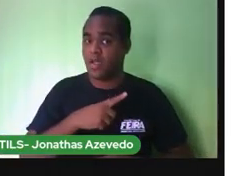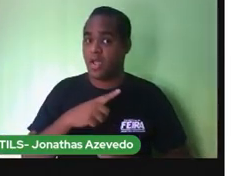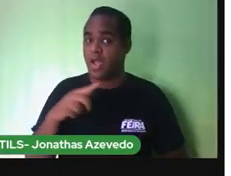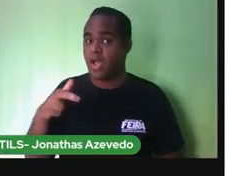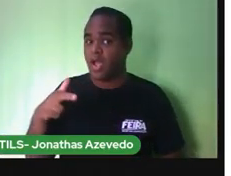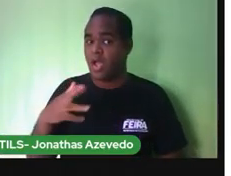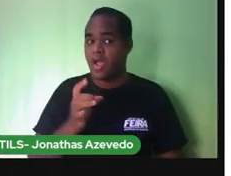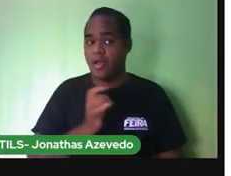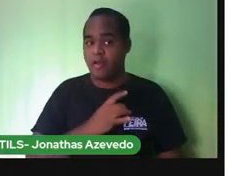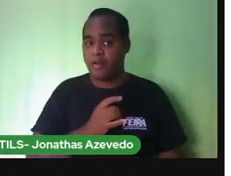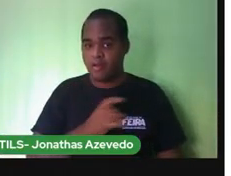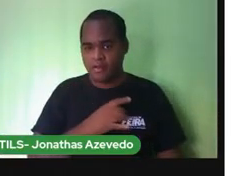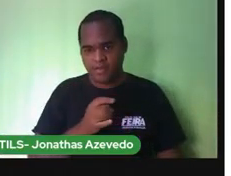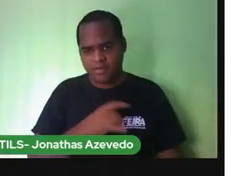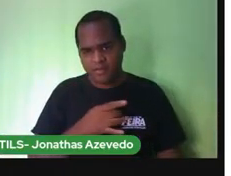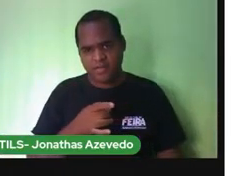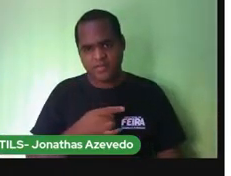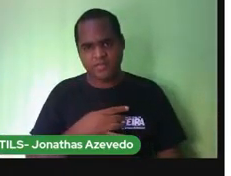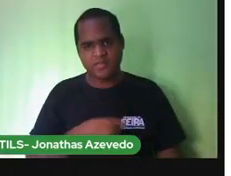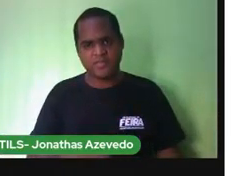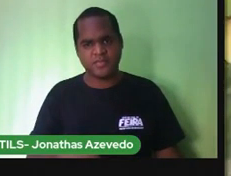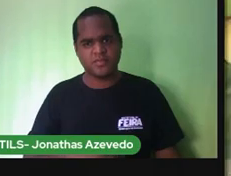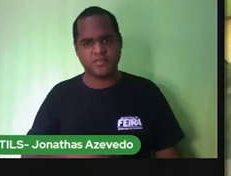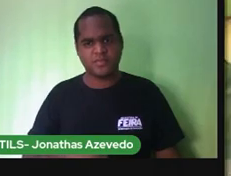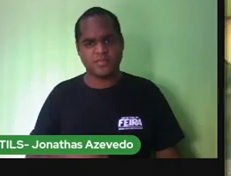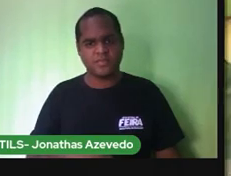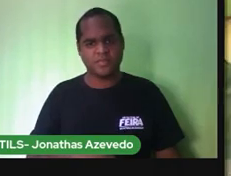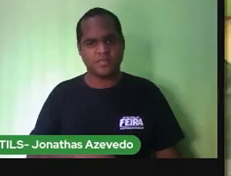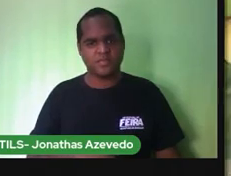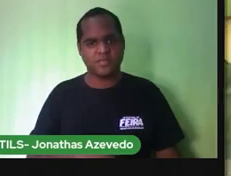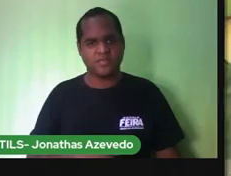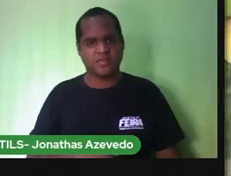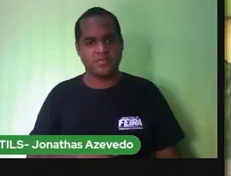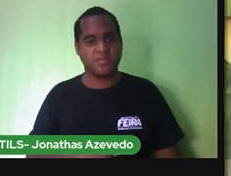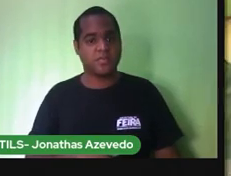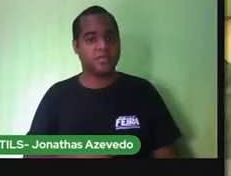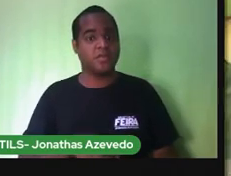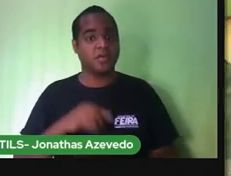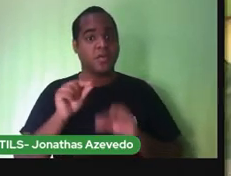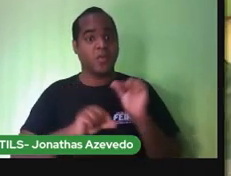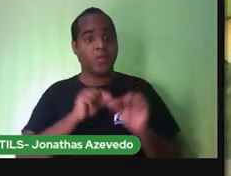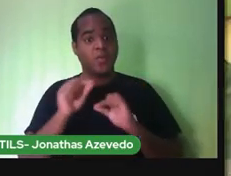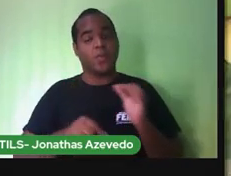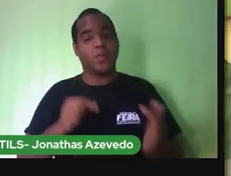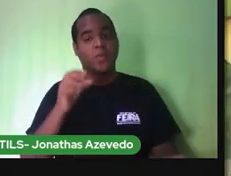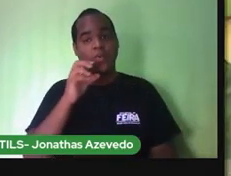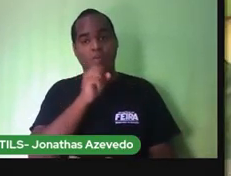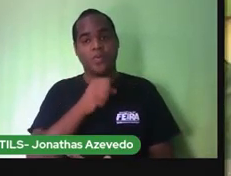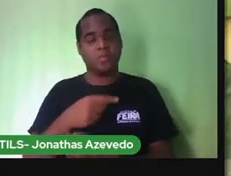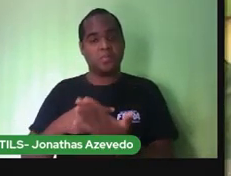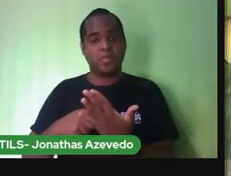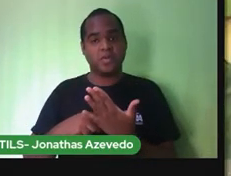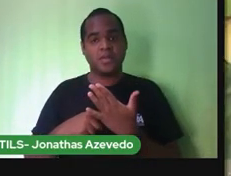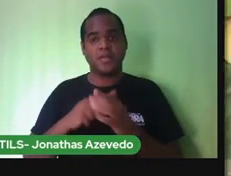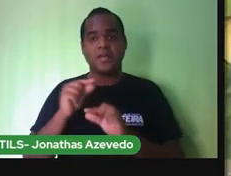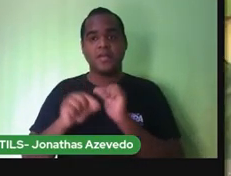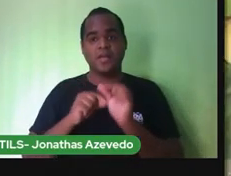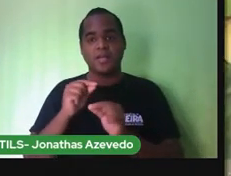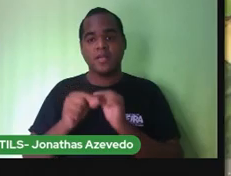medo eu posso Socorro ou não é um grupo minha